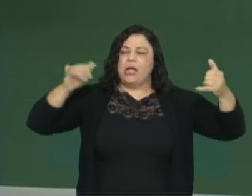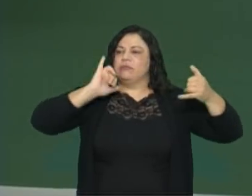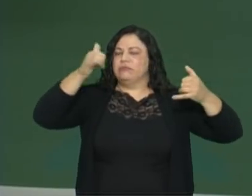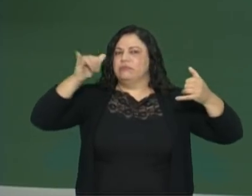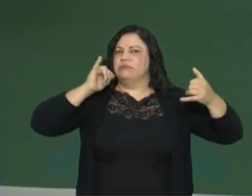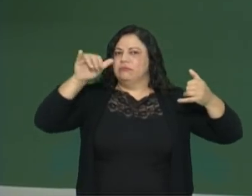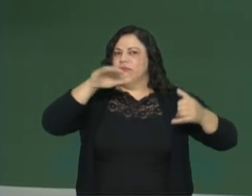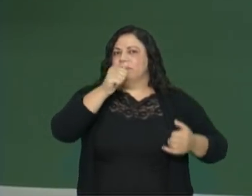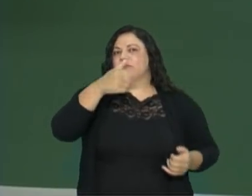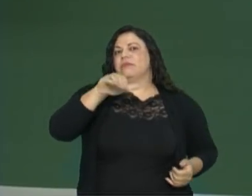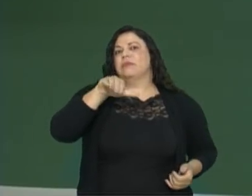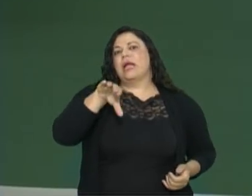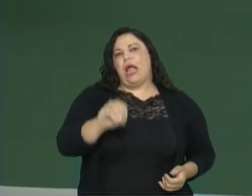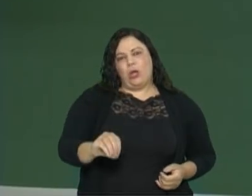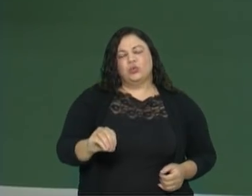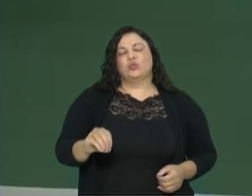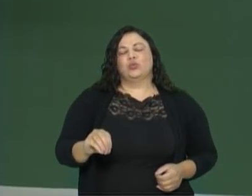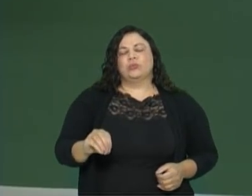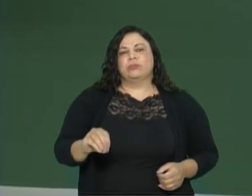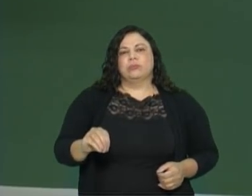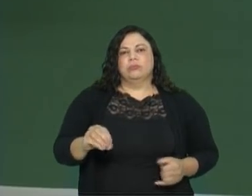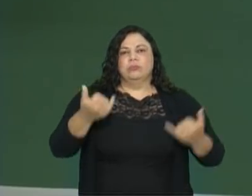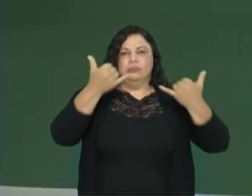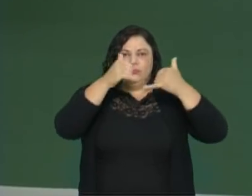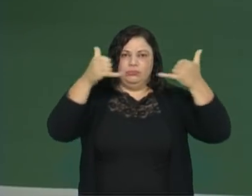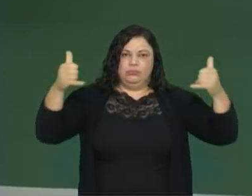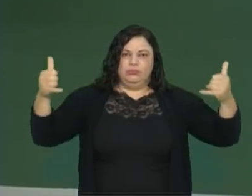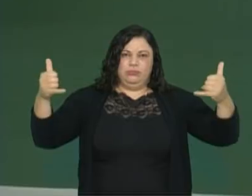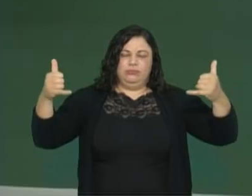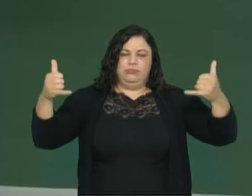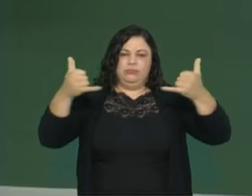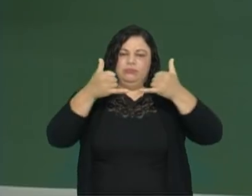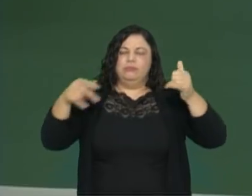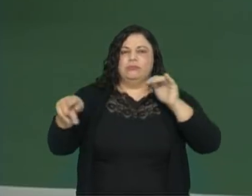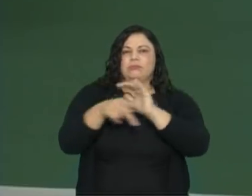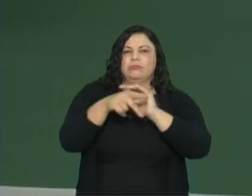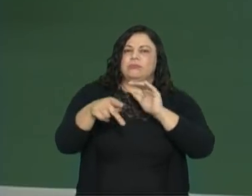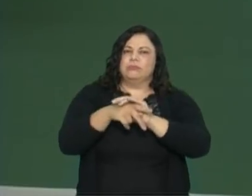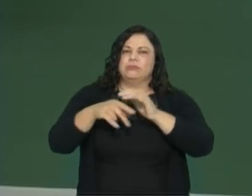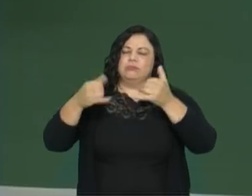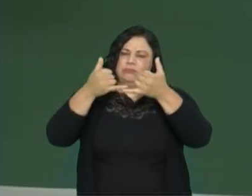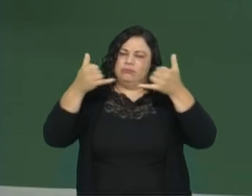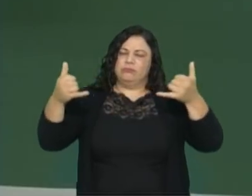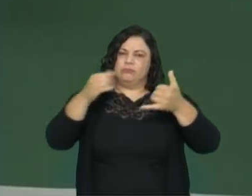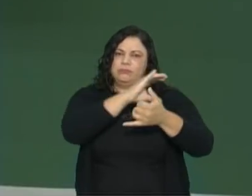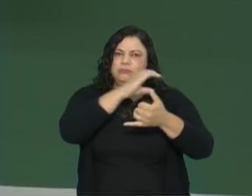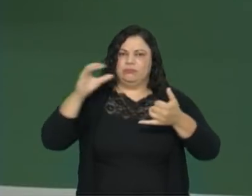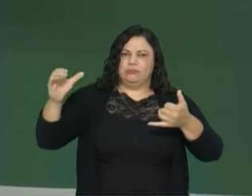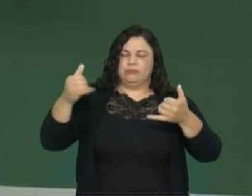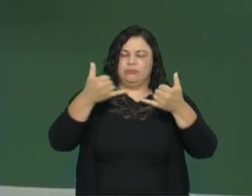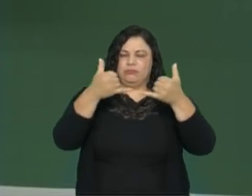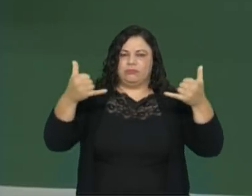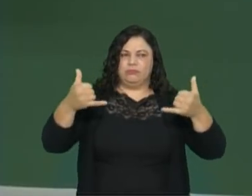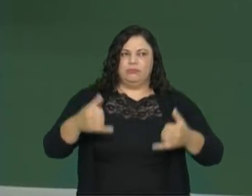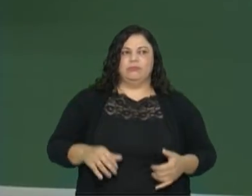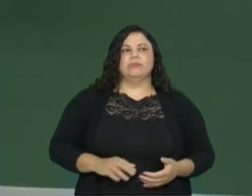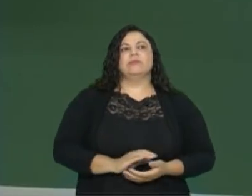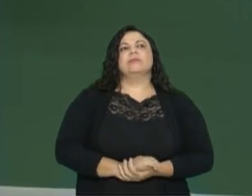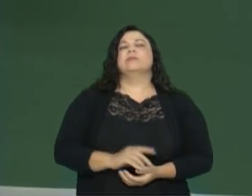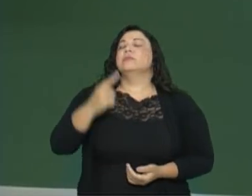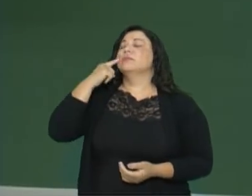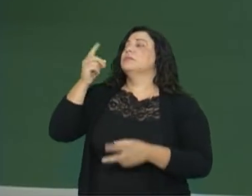Porque eu tenho um sistema com uma voltagem tão alta que o próprio aço conduz a eletricidade. Perfeito? Então ali é o exemplo de uma torre